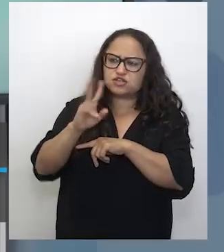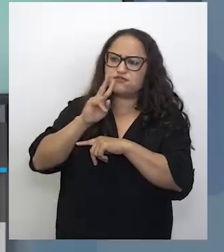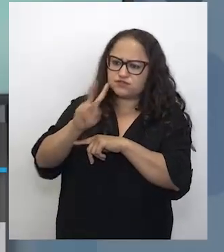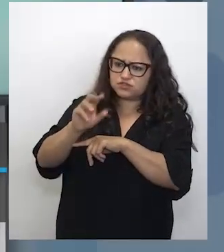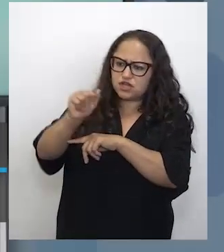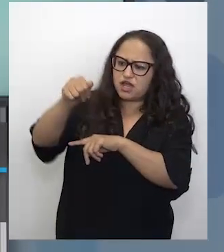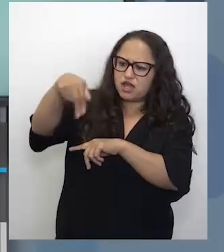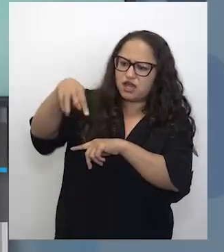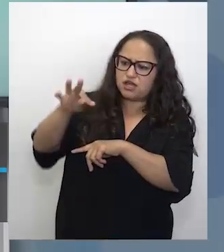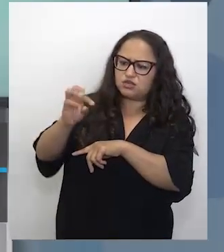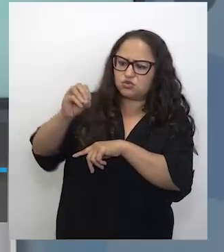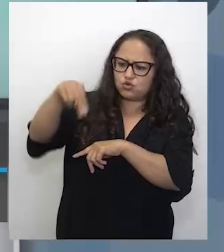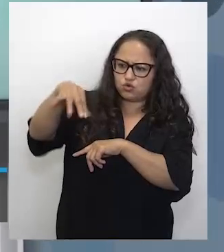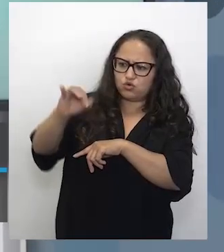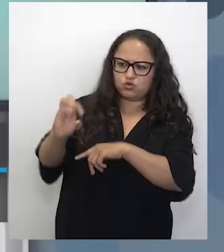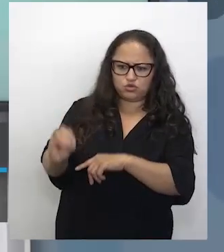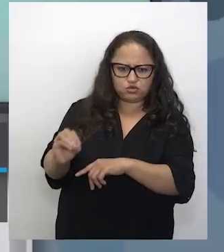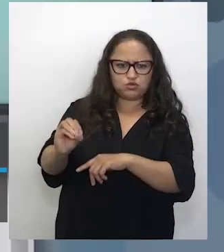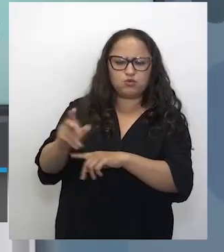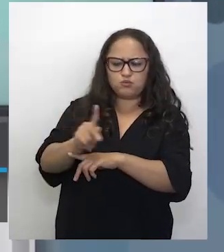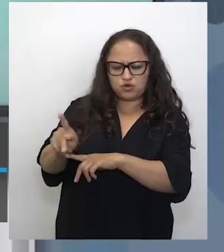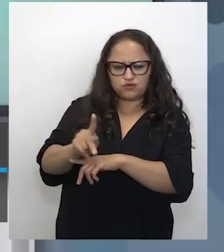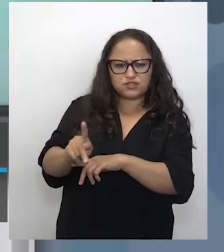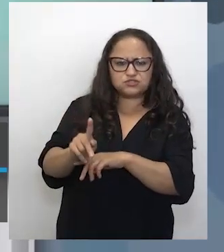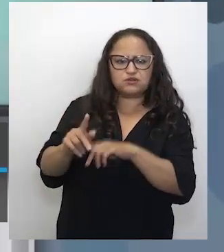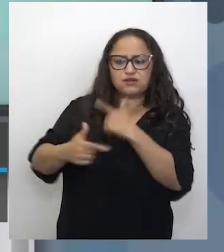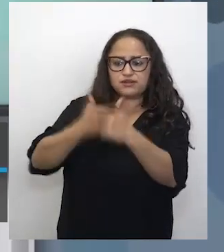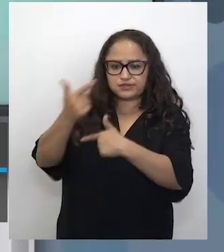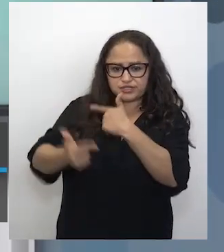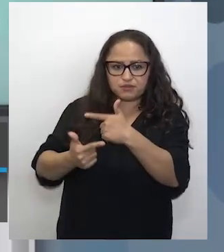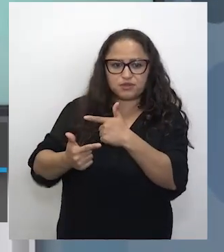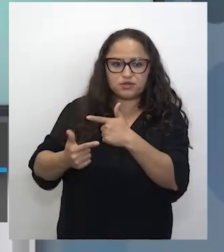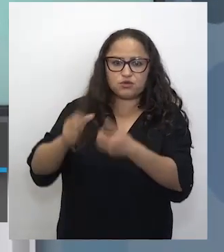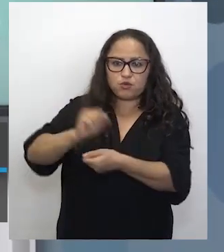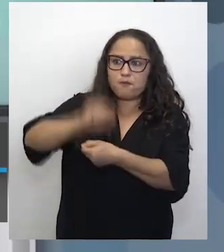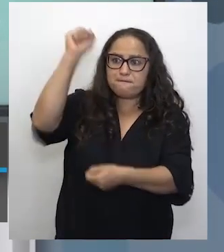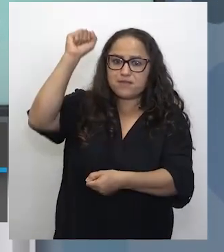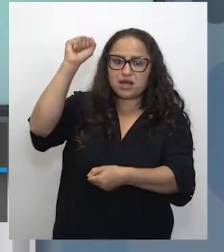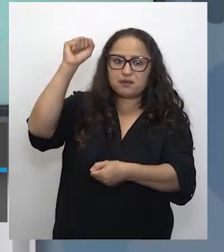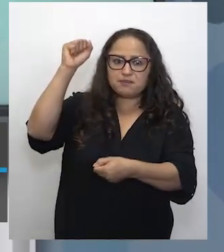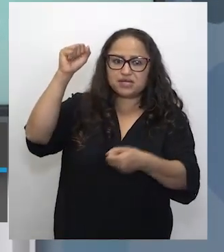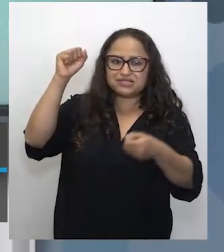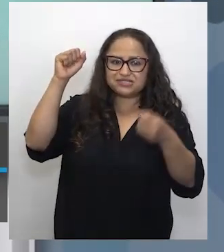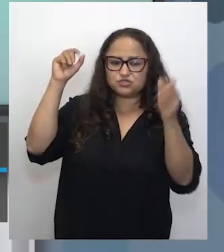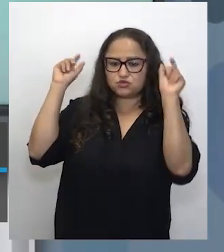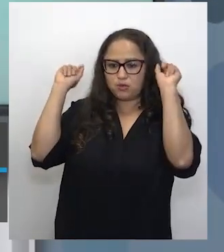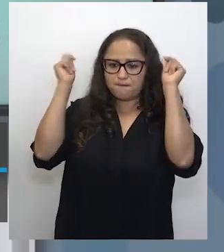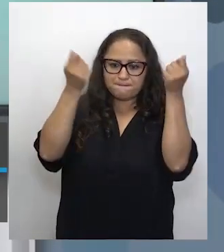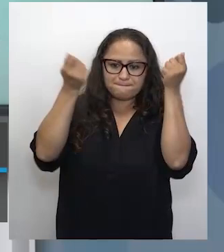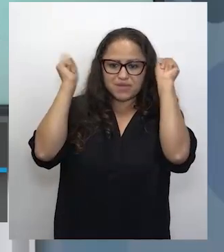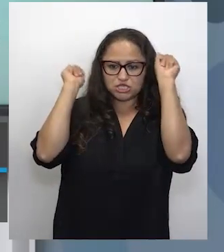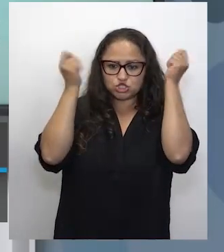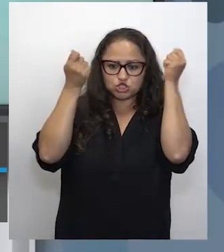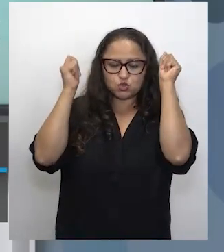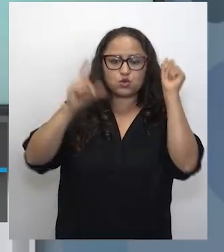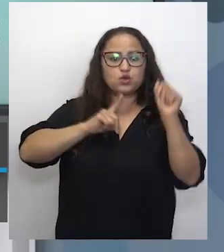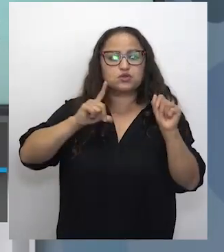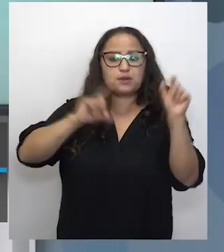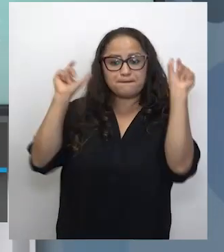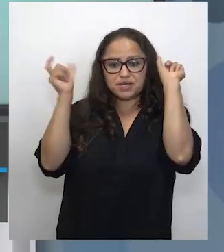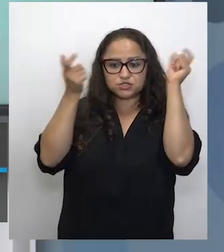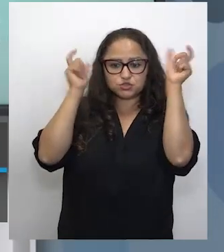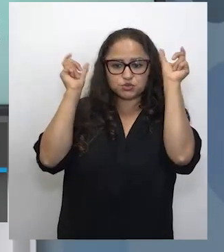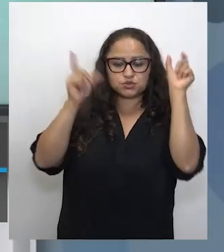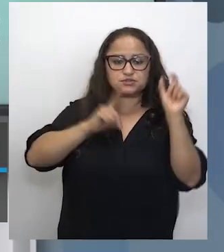até vou usar esse exemplo, que o Antônio, ele trabalhou, por exemplo, com o mapa do México, que dentro do México existe uma divisão ali de territórios de